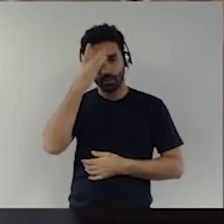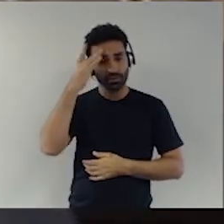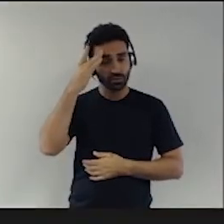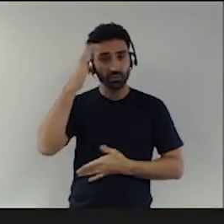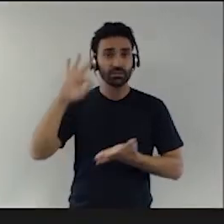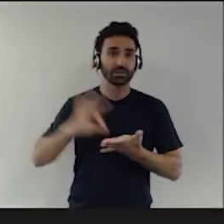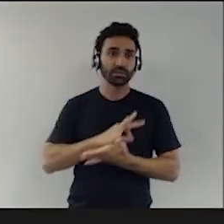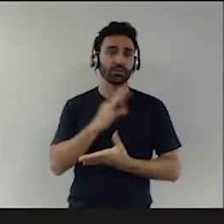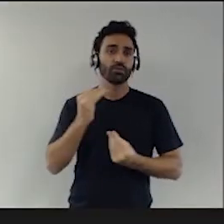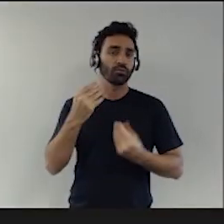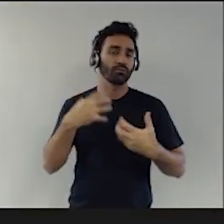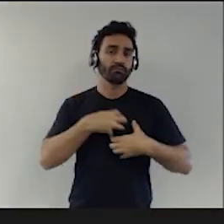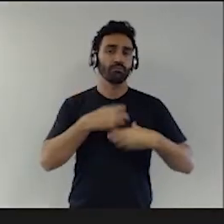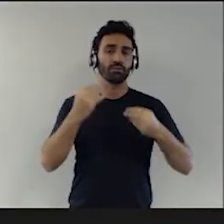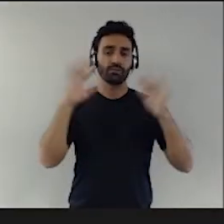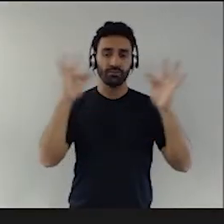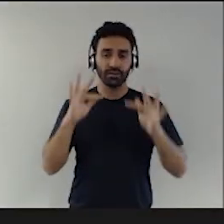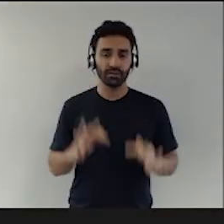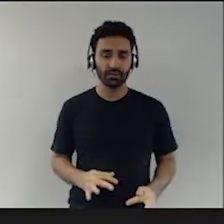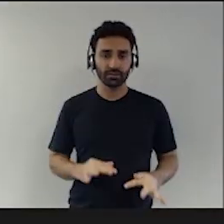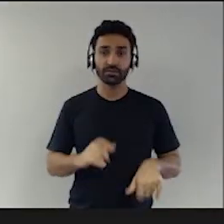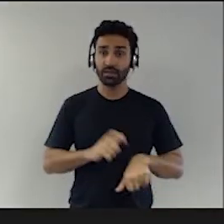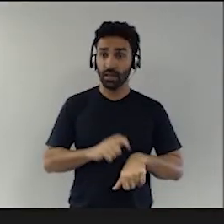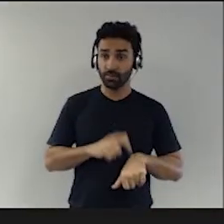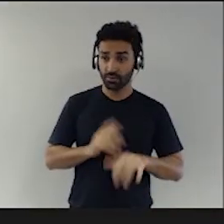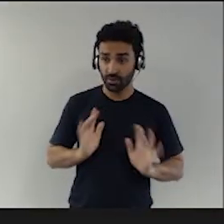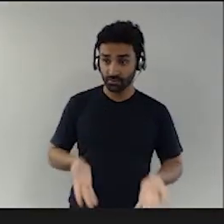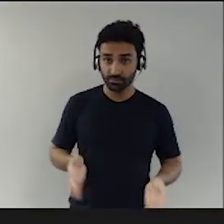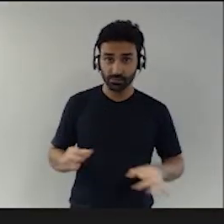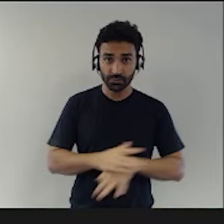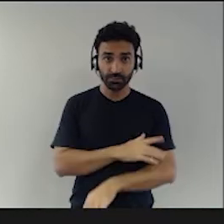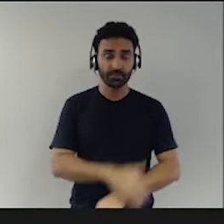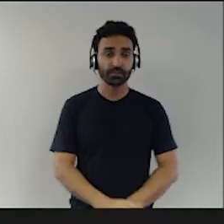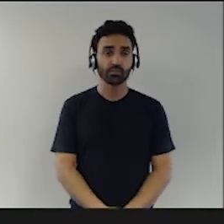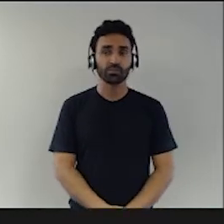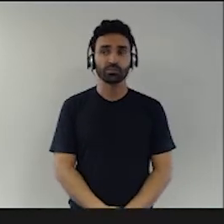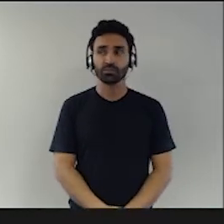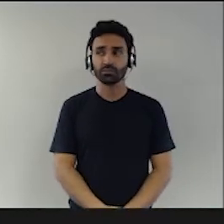muito feliz. Ana, nosso tempo.